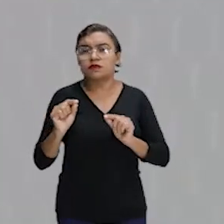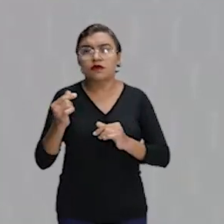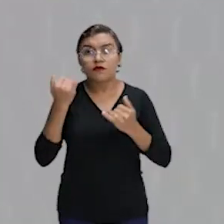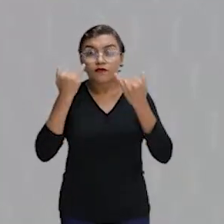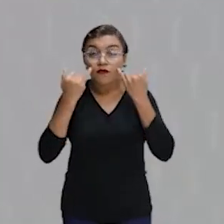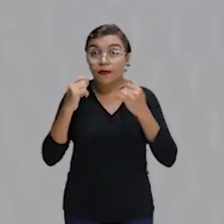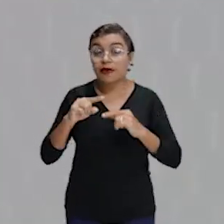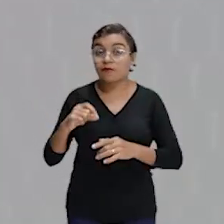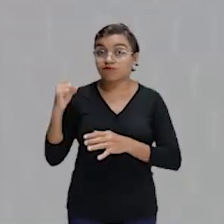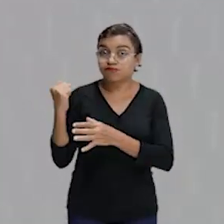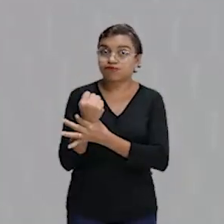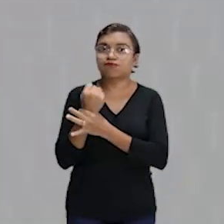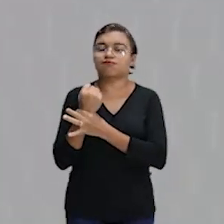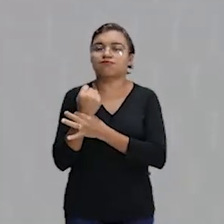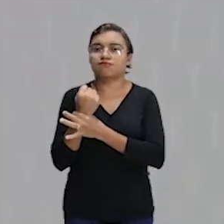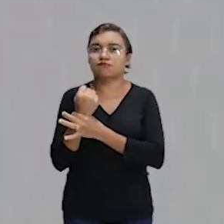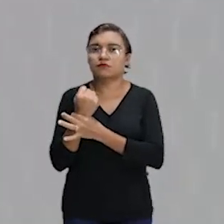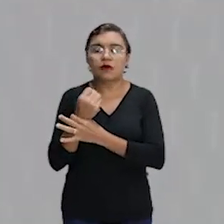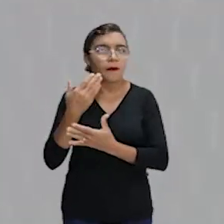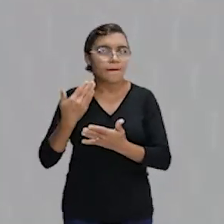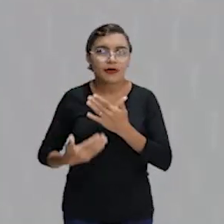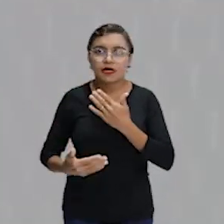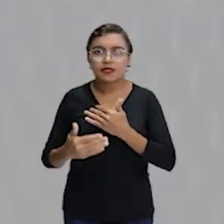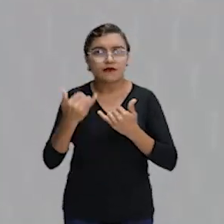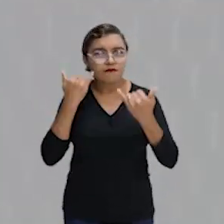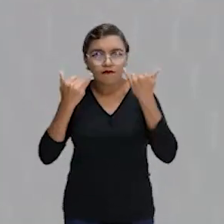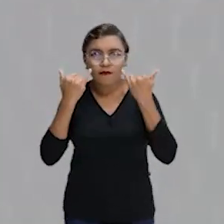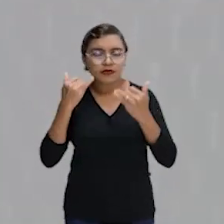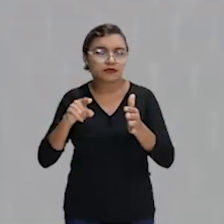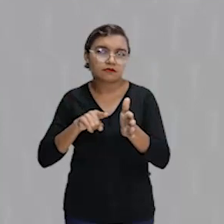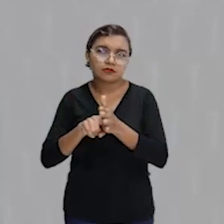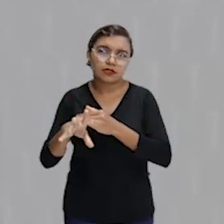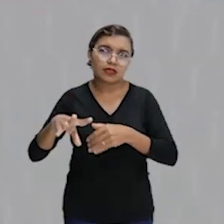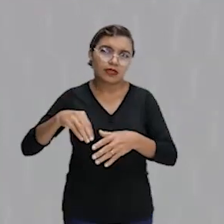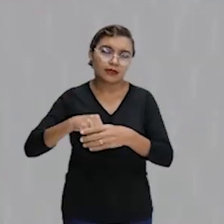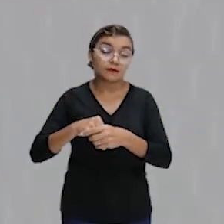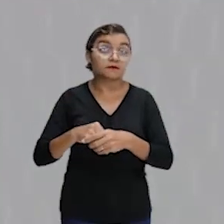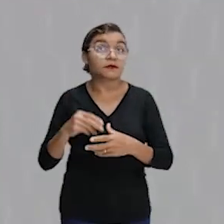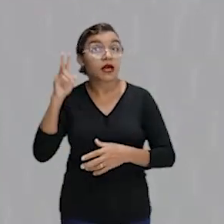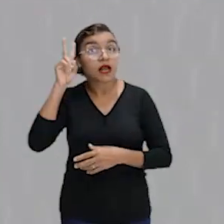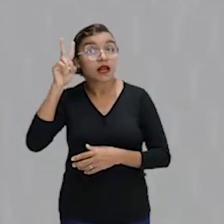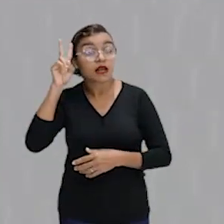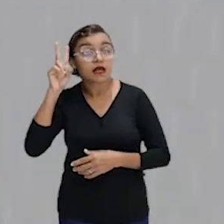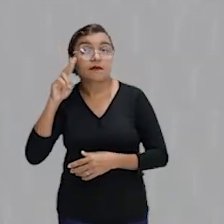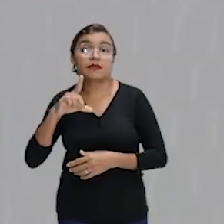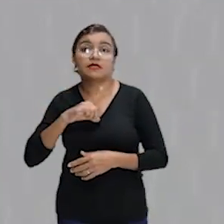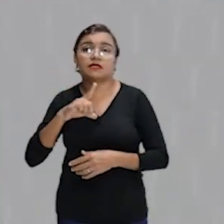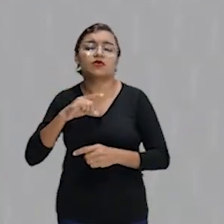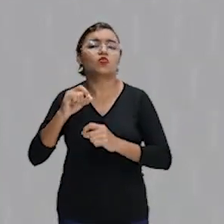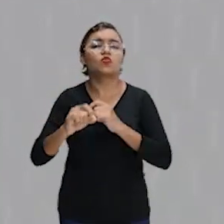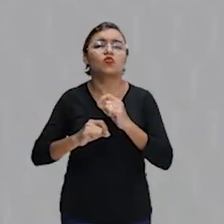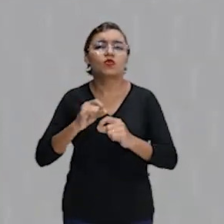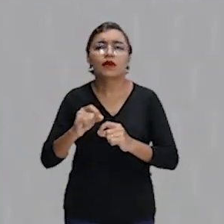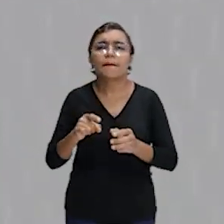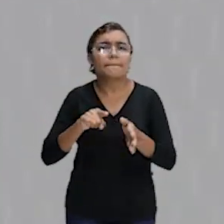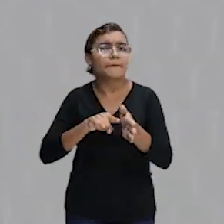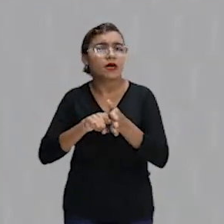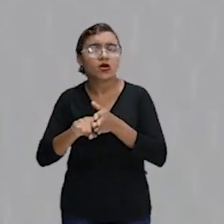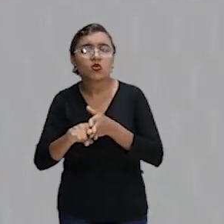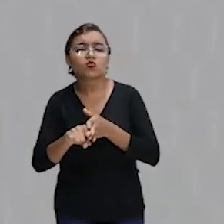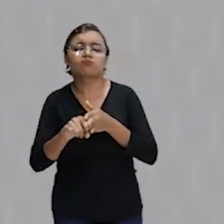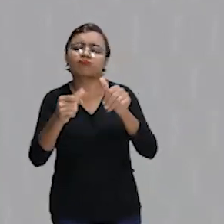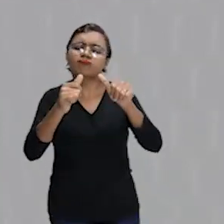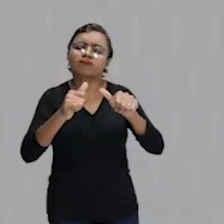eu vou garantir que eu não vou perder nenhuma informação da questão. E lembra, gente, nós montamos um esquema, o que a questão deu, o que a